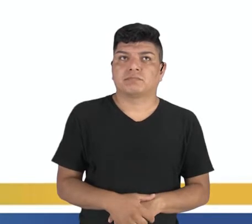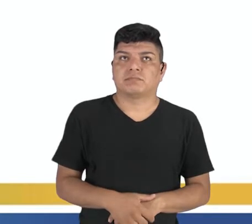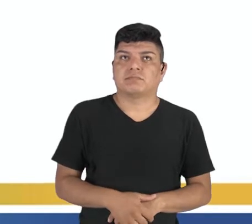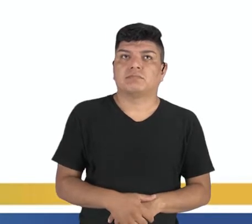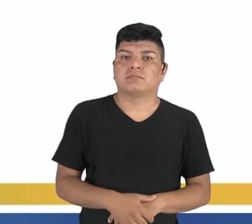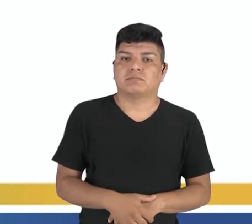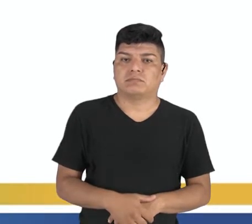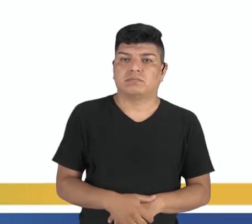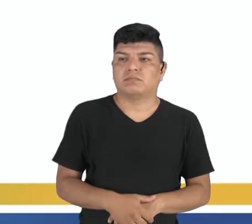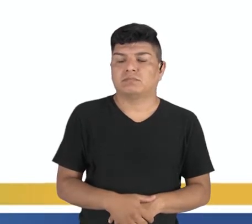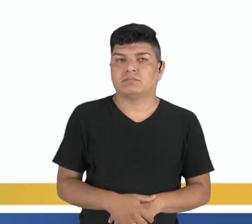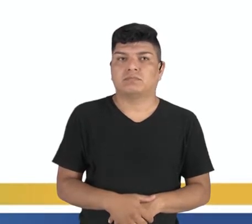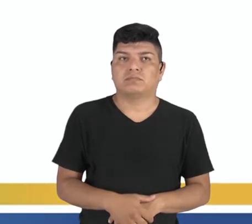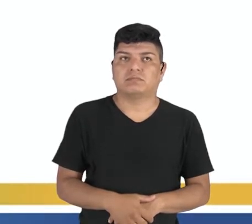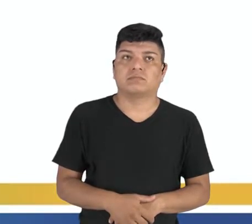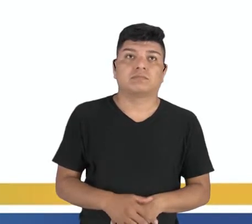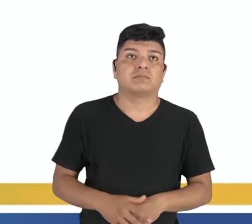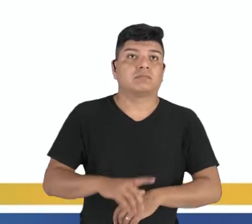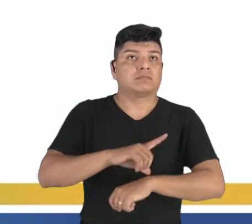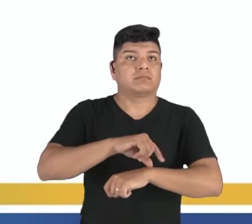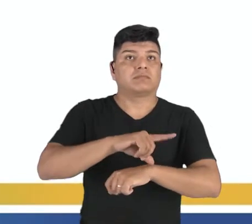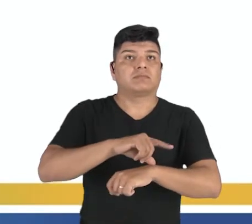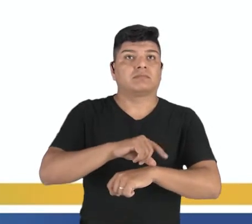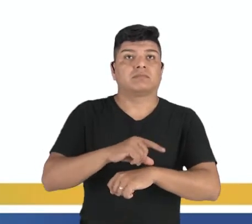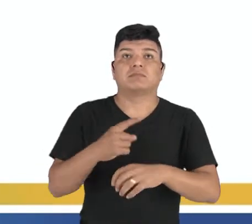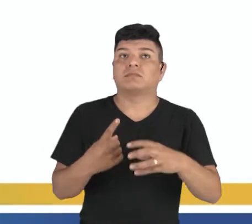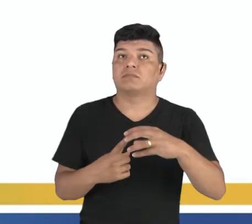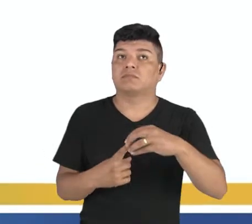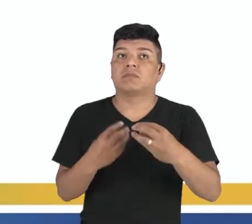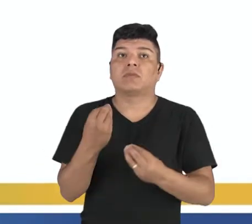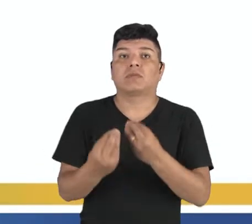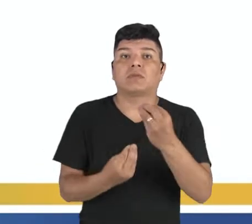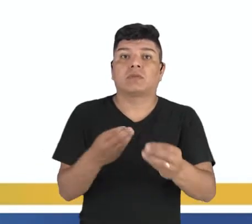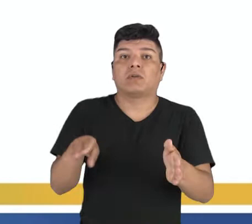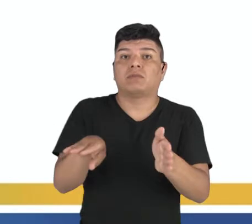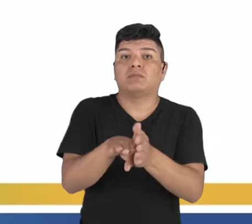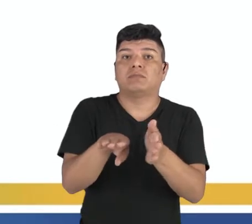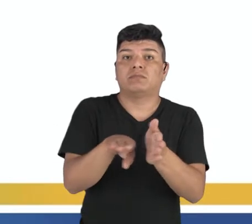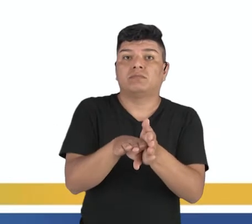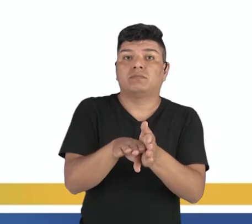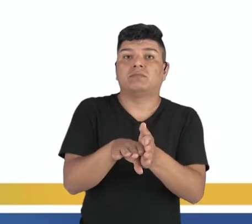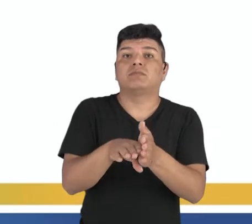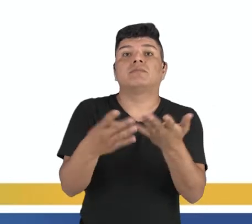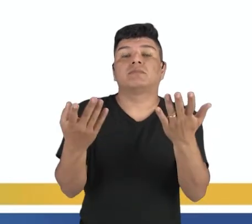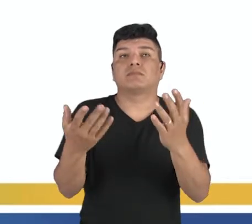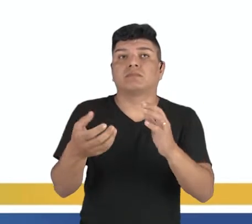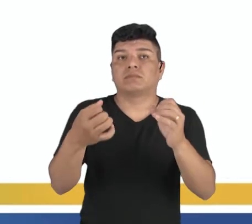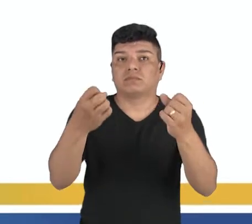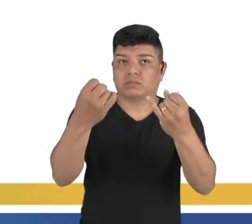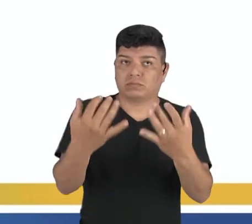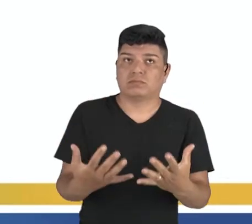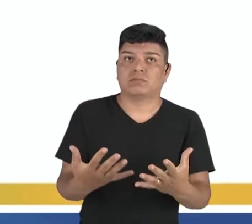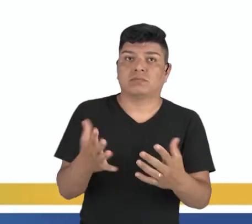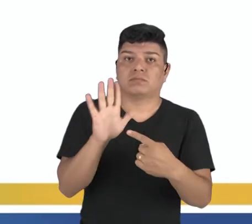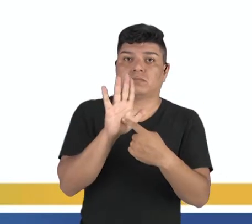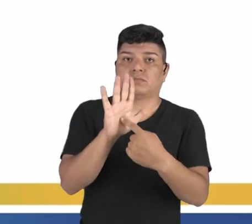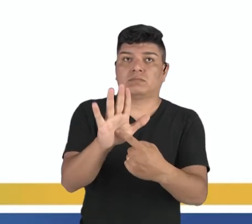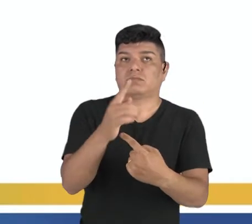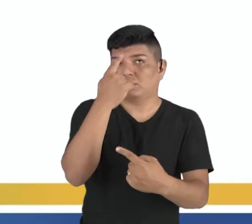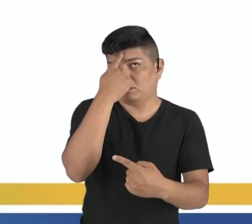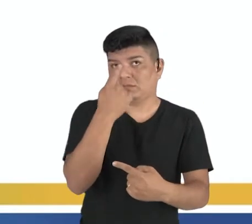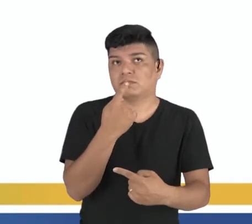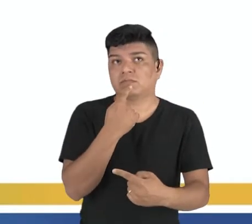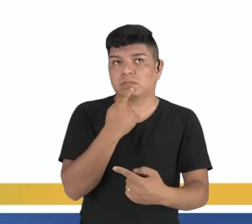Quanto à definição do horário padrão, como se chegou a essa definição desse horário padrão que foi mostrado agora